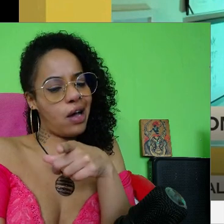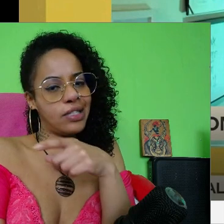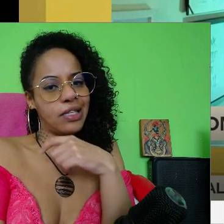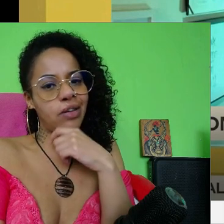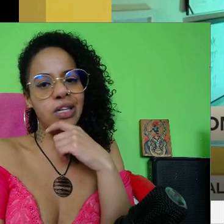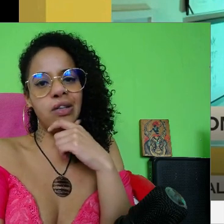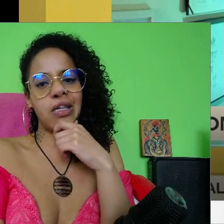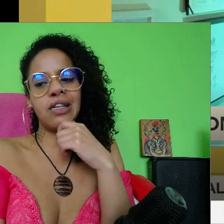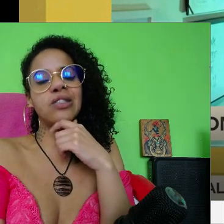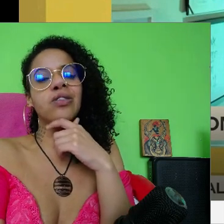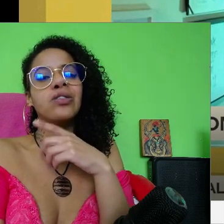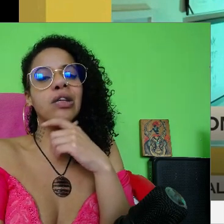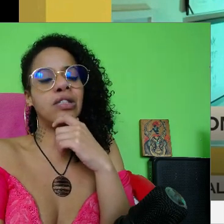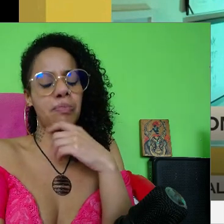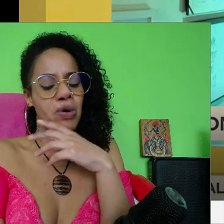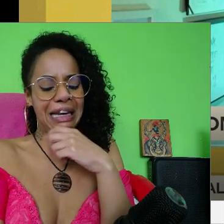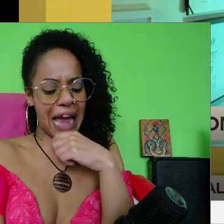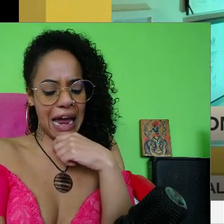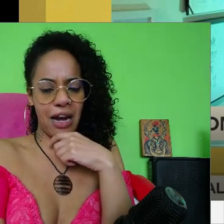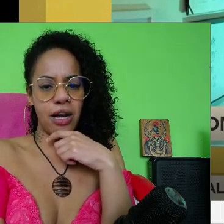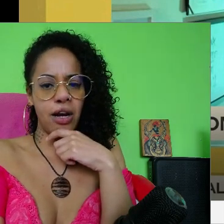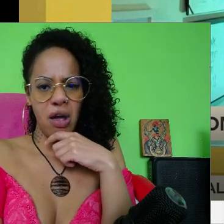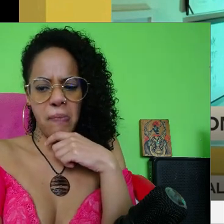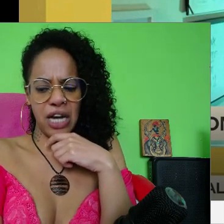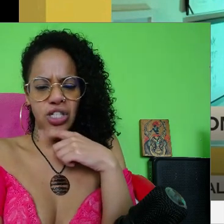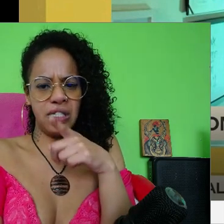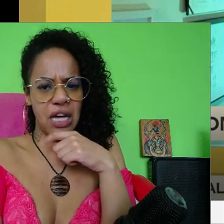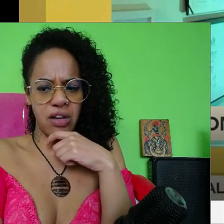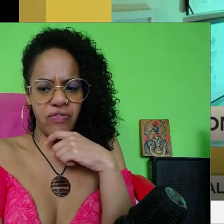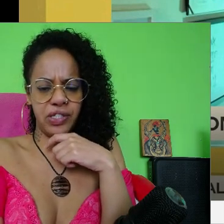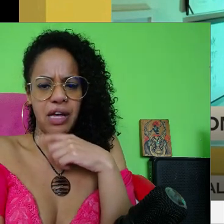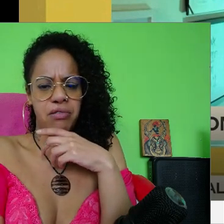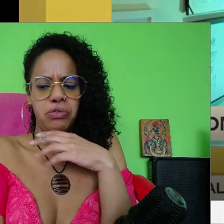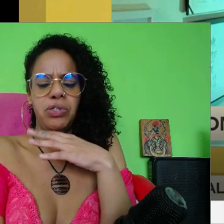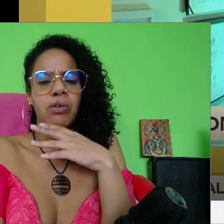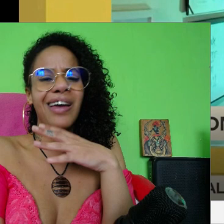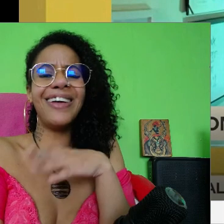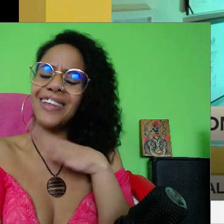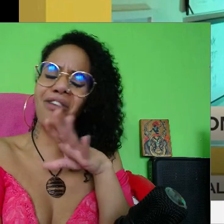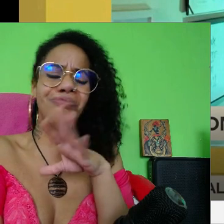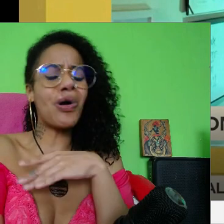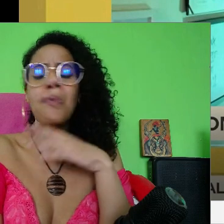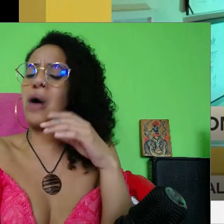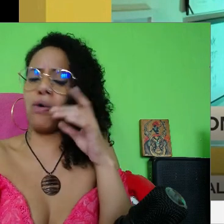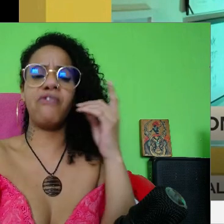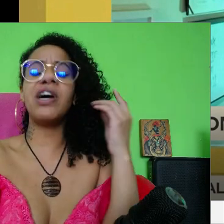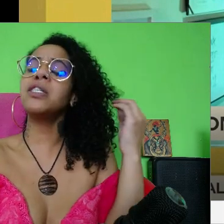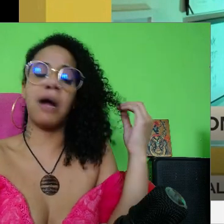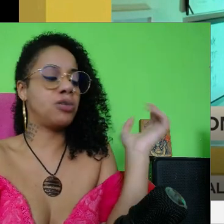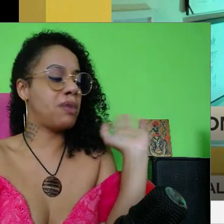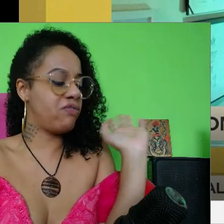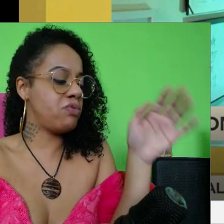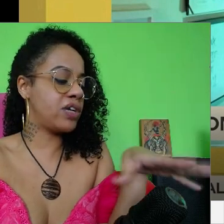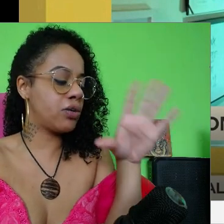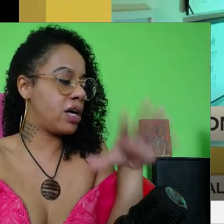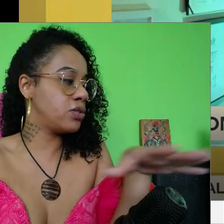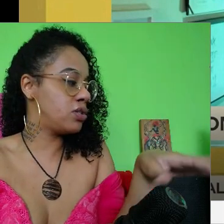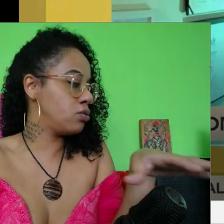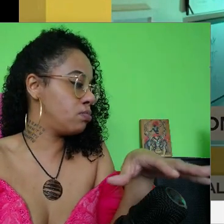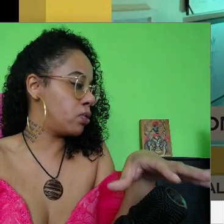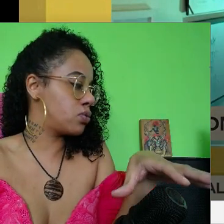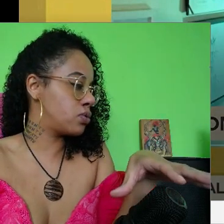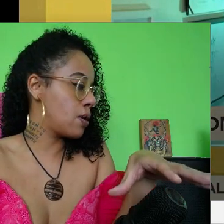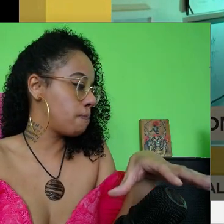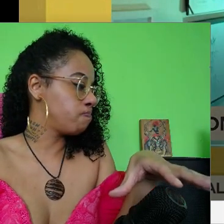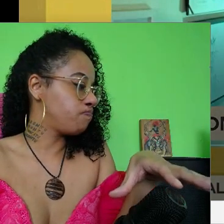Ah você tá usando as questões da mulher para dizer que você não sei o que faz parte mas vamos ver que